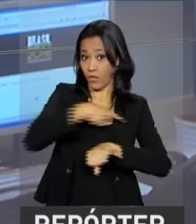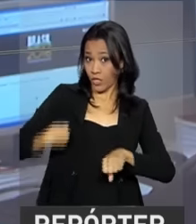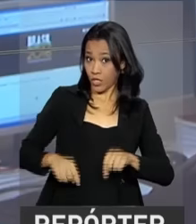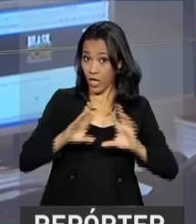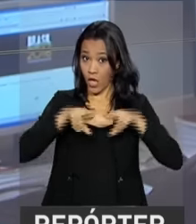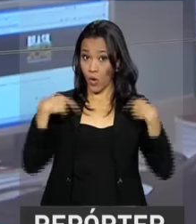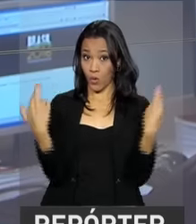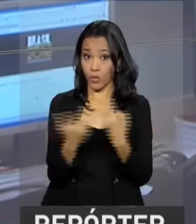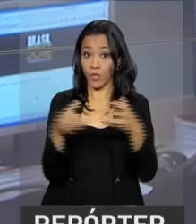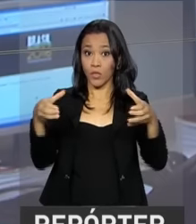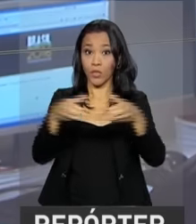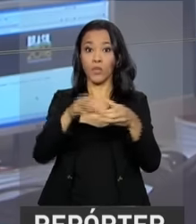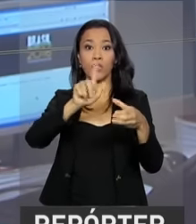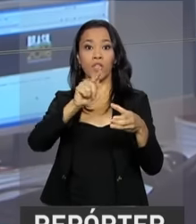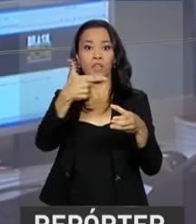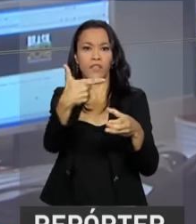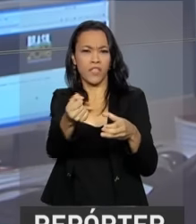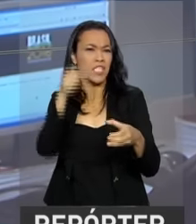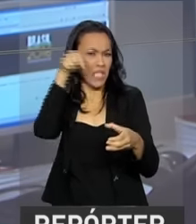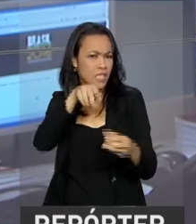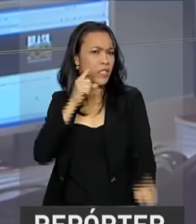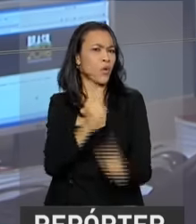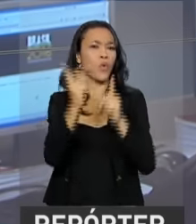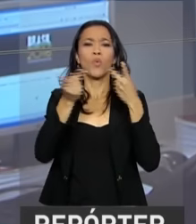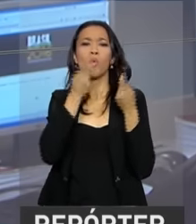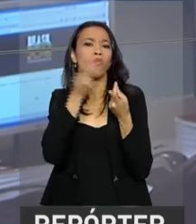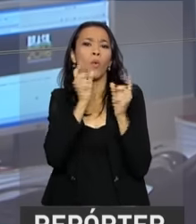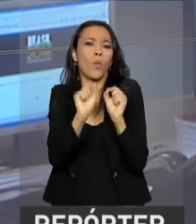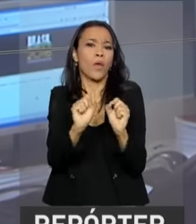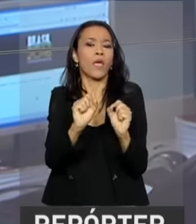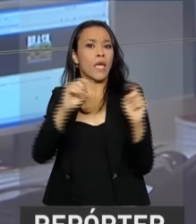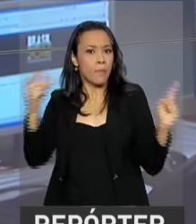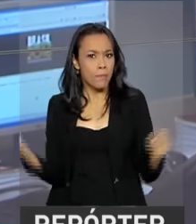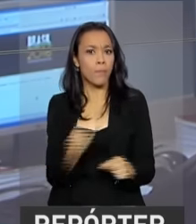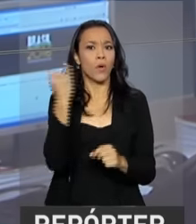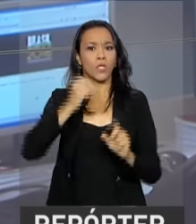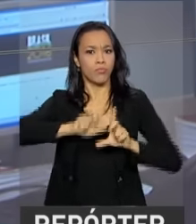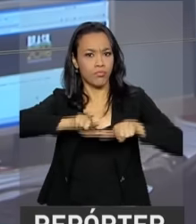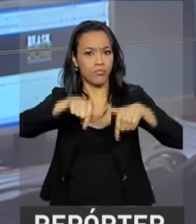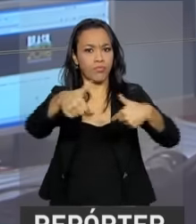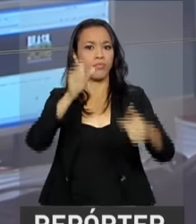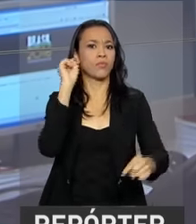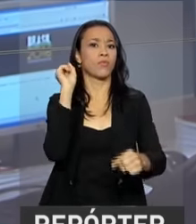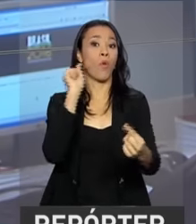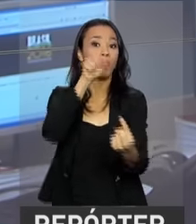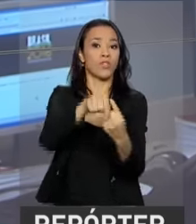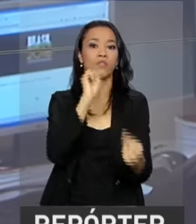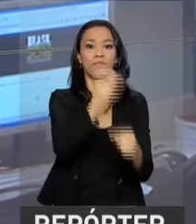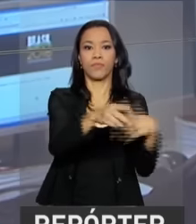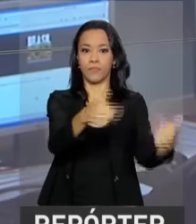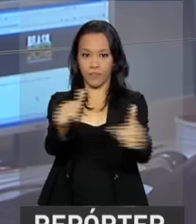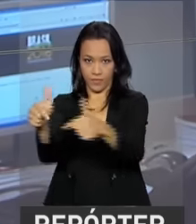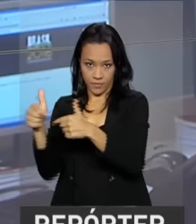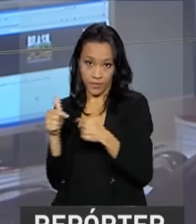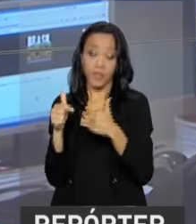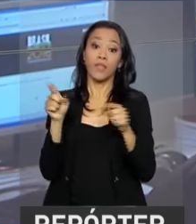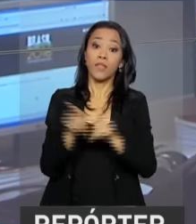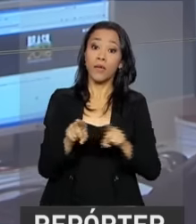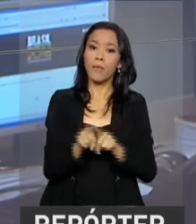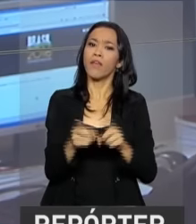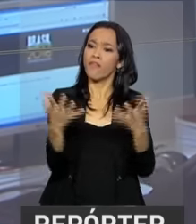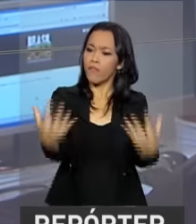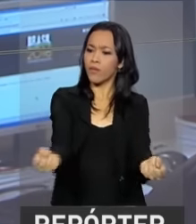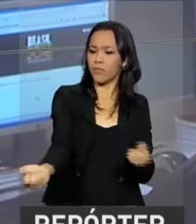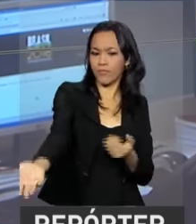Durante o encontro, o presidente Temer disse que é importante agir para criar empregos. Além disso, defendeu o envolvimento de